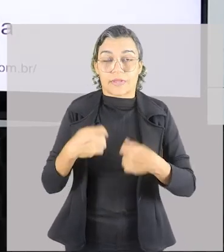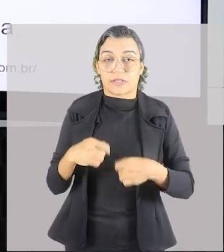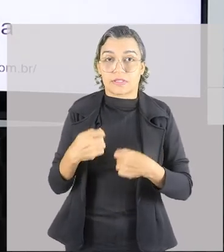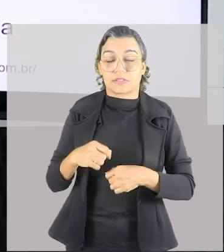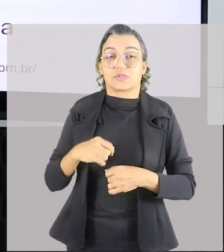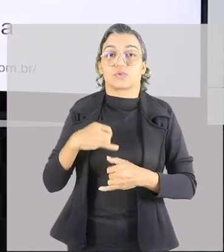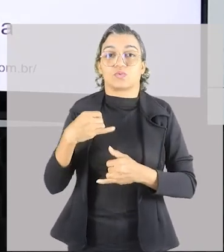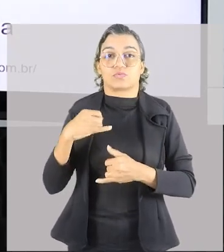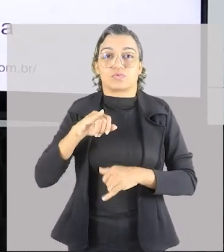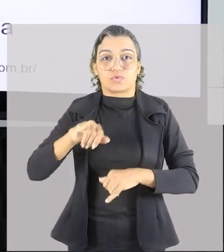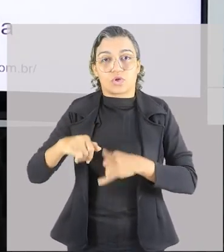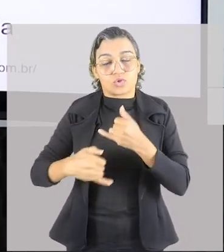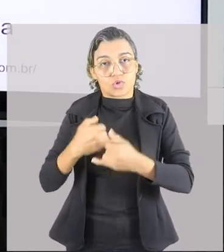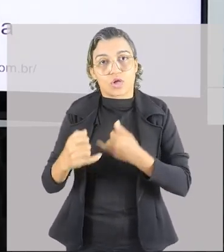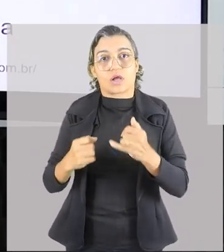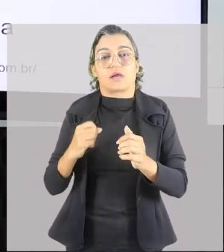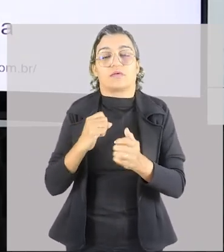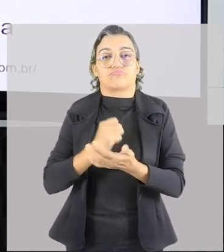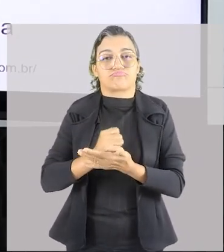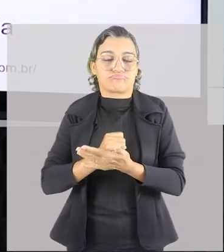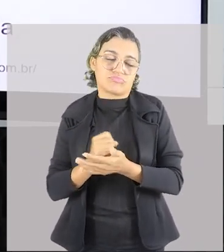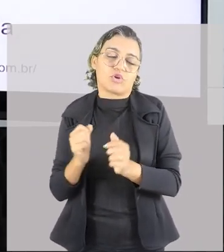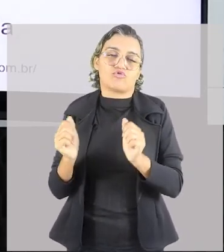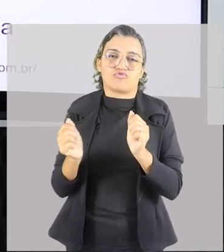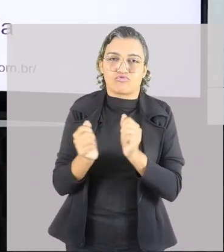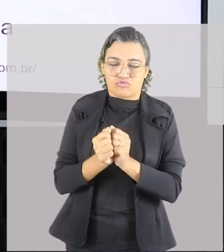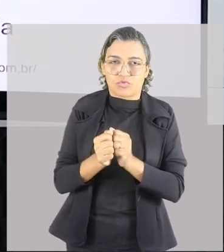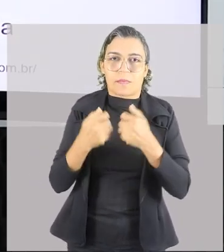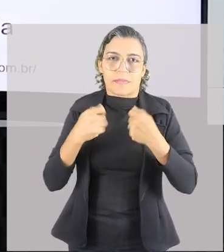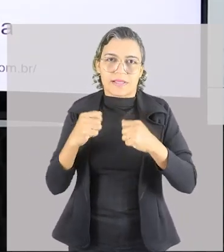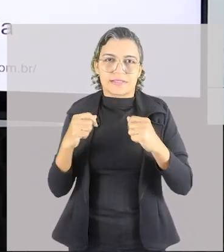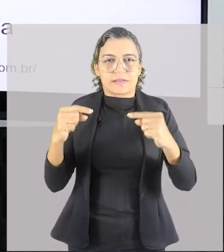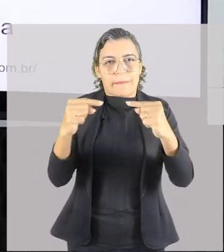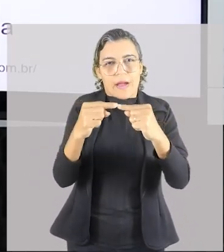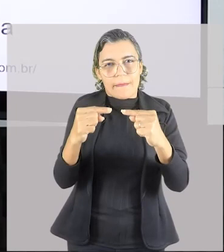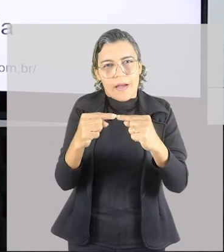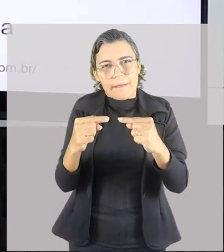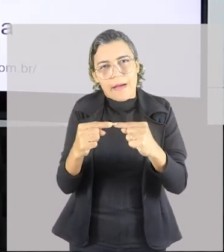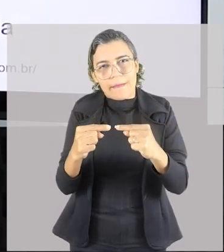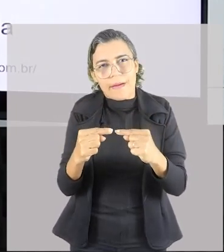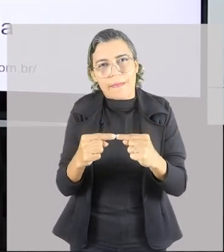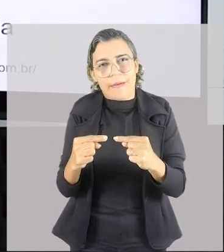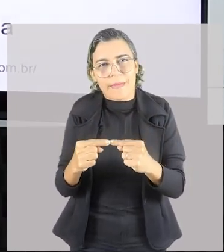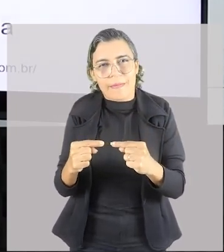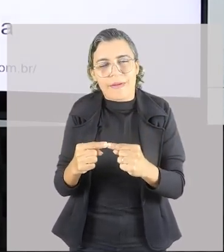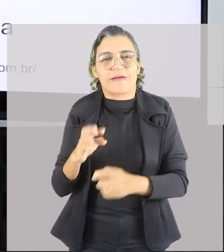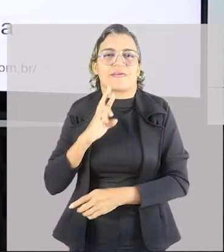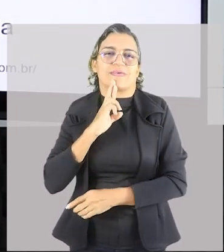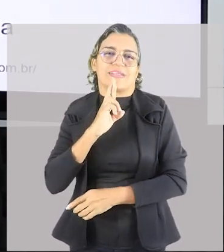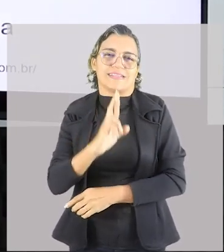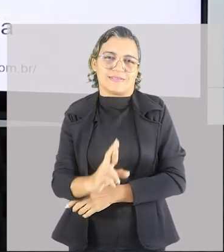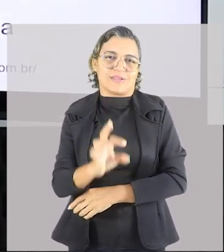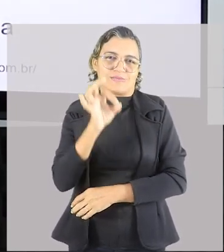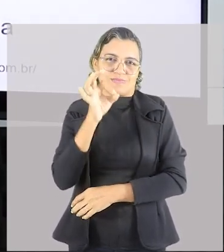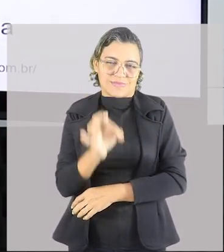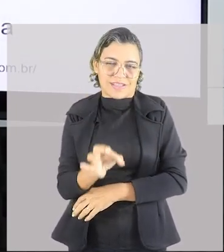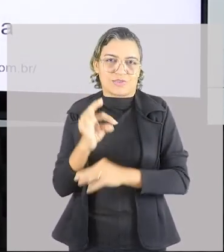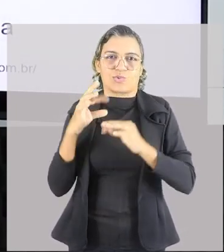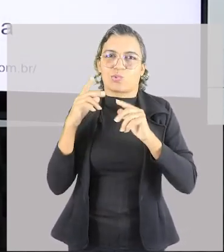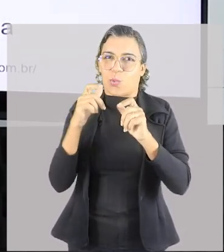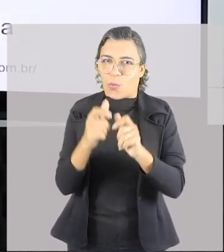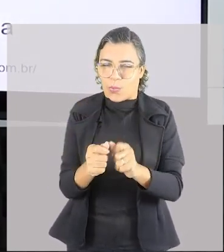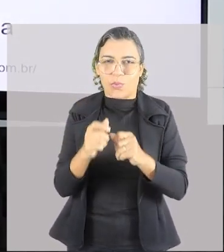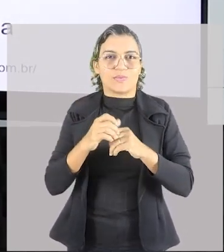jogar juntos, eles precisam ter uma união, uma sincronia para que o resultado seja favorável para